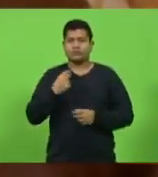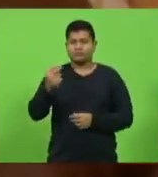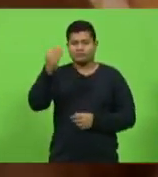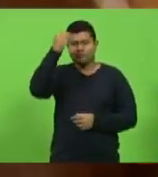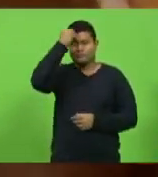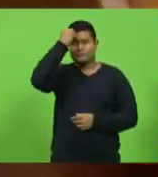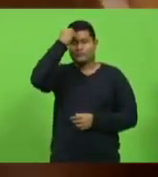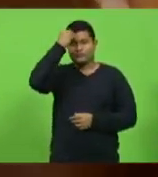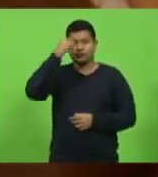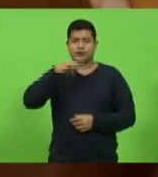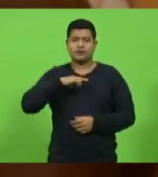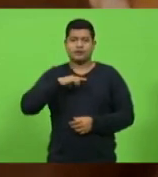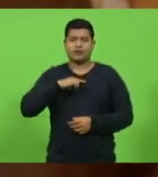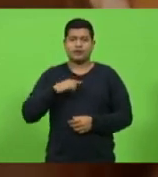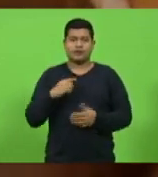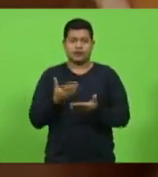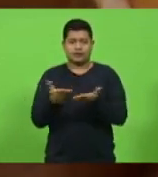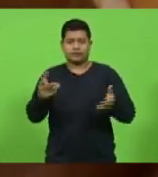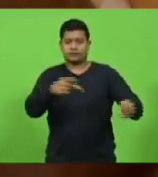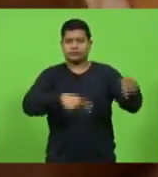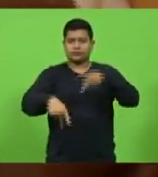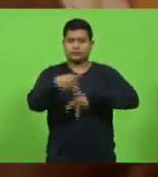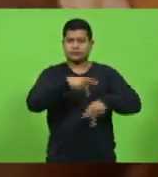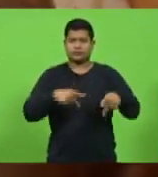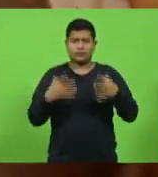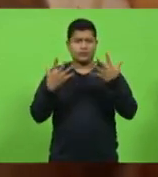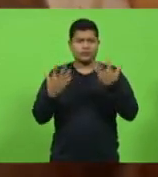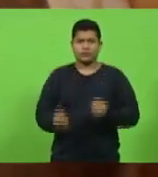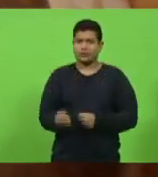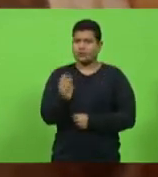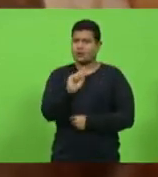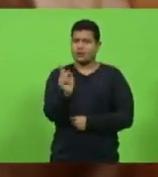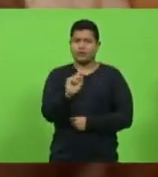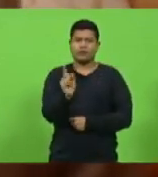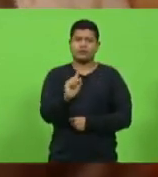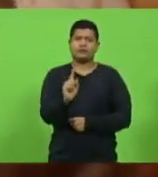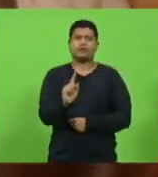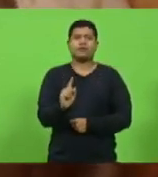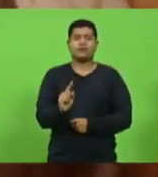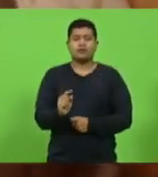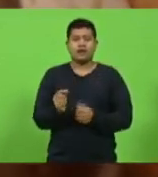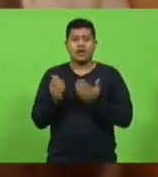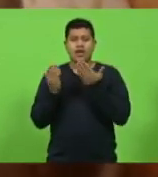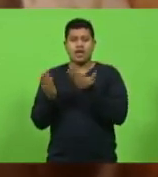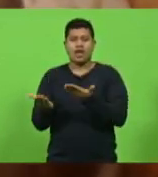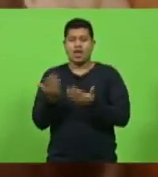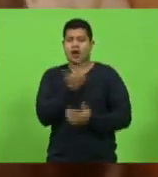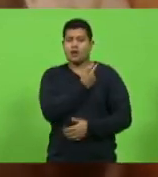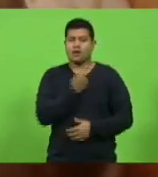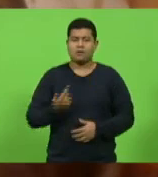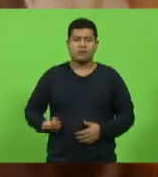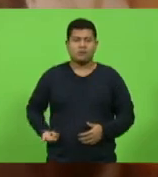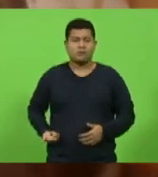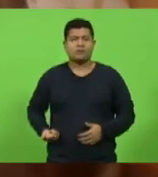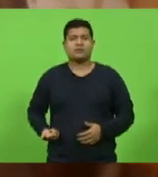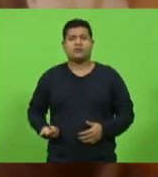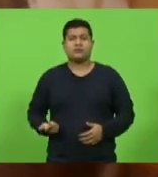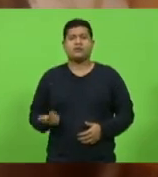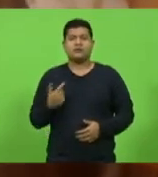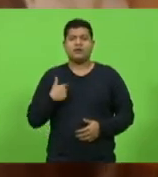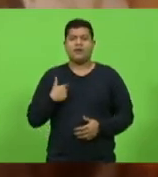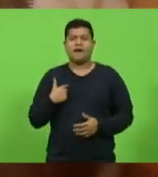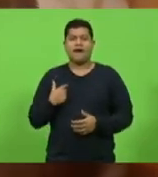povo catarinense não permitiu e não permitirá que nenhum governante dilacere nosso